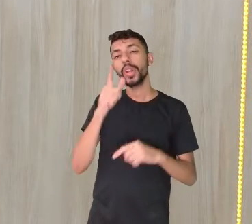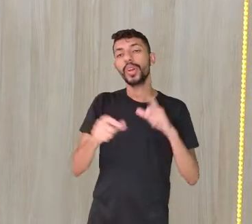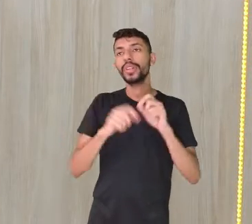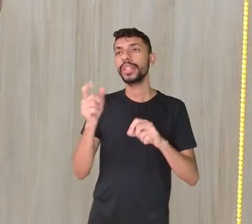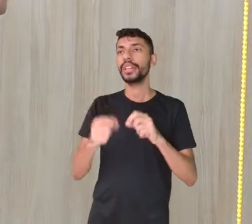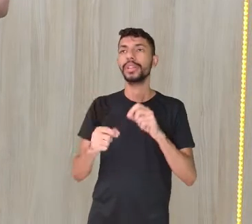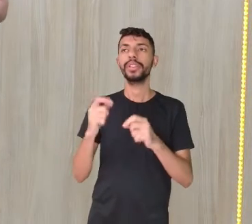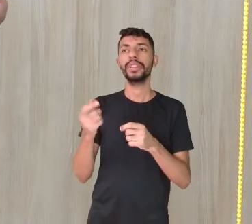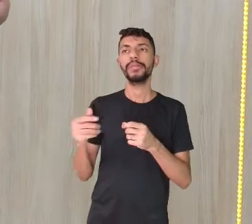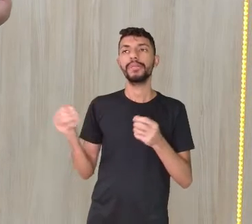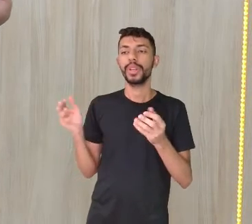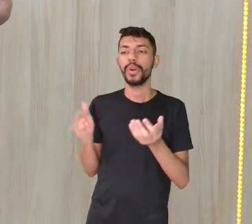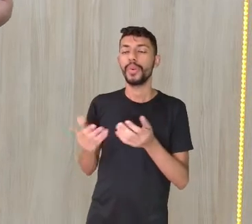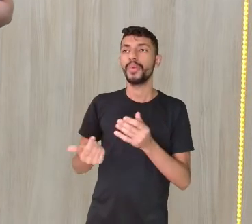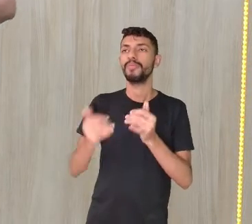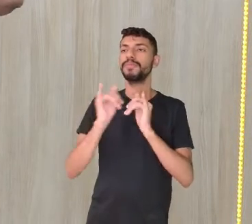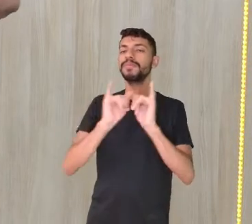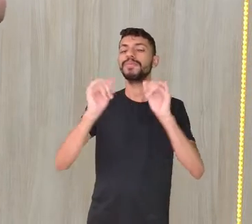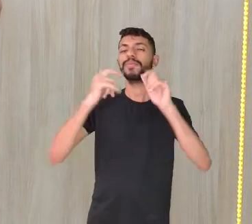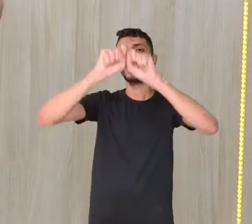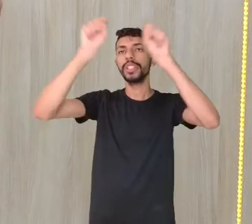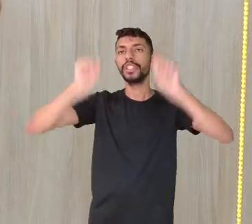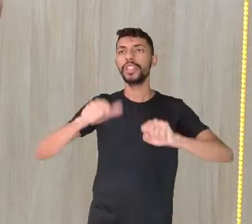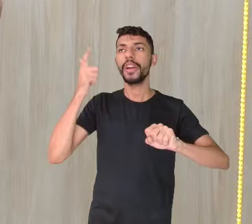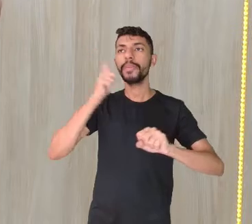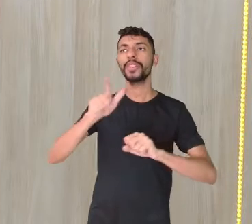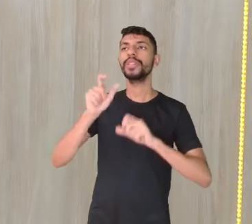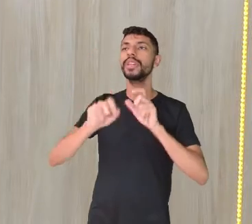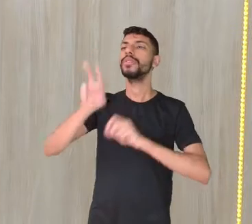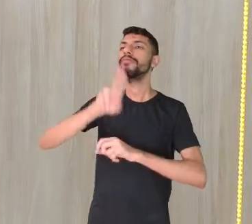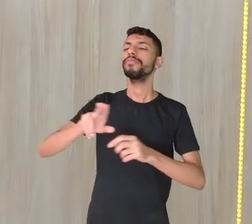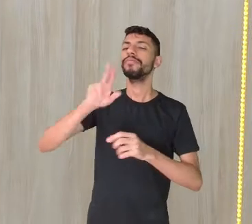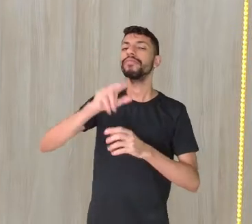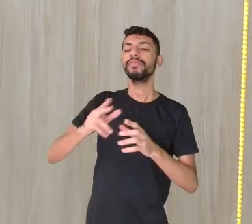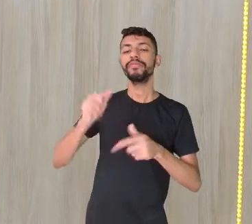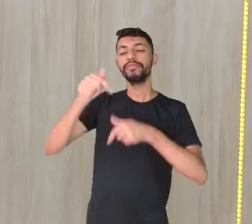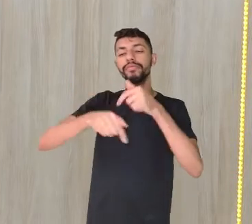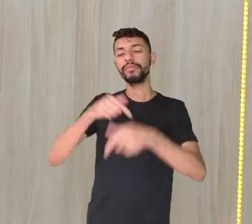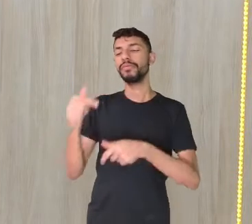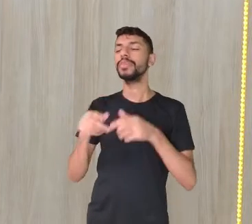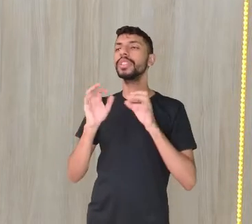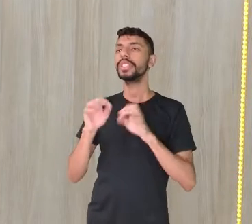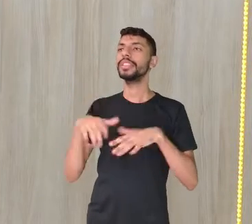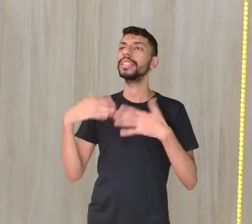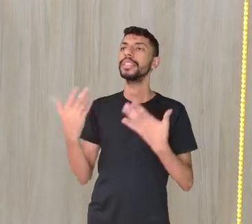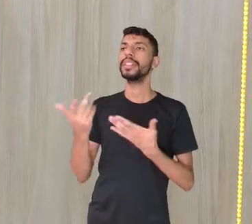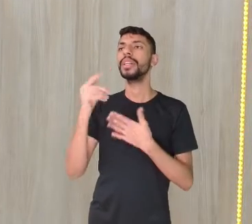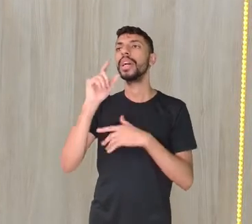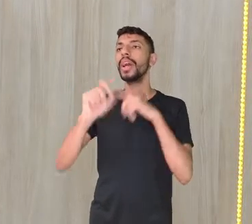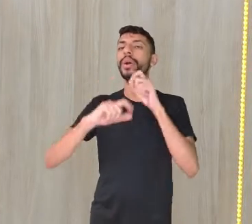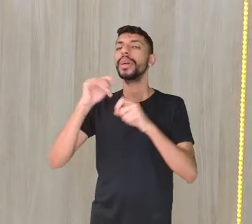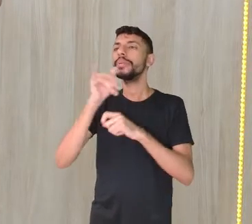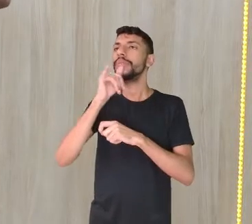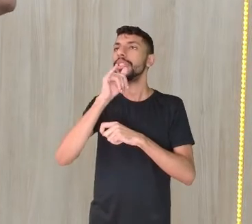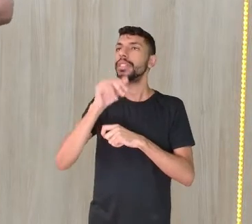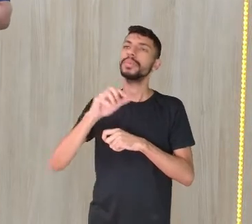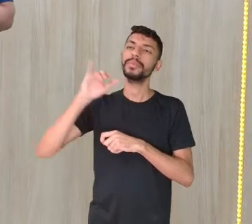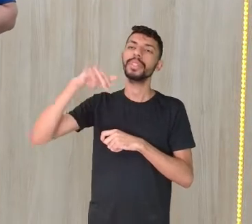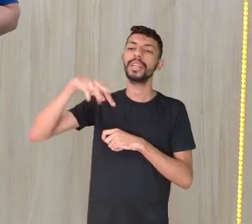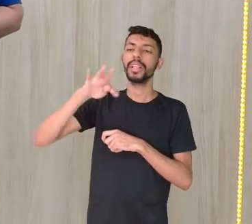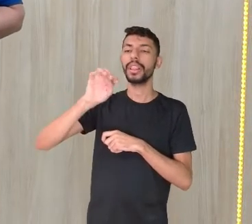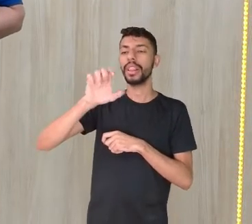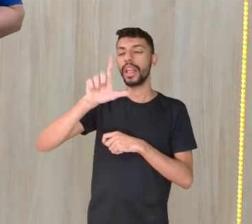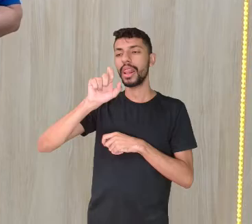é capaz de ser acionado num simples toque. É como se essa inteligência artificial